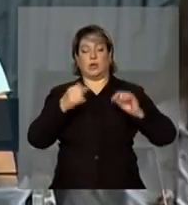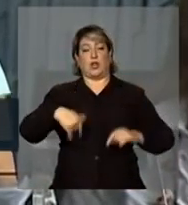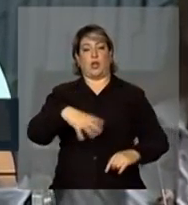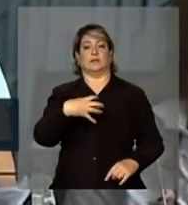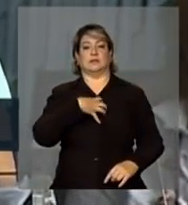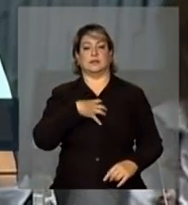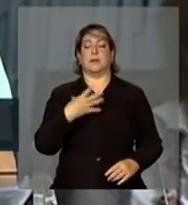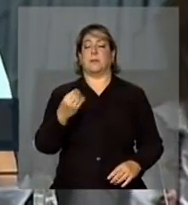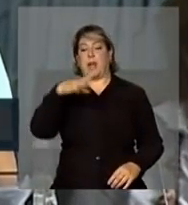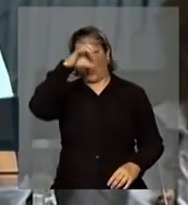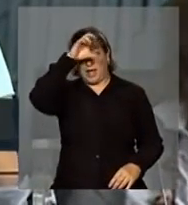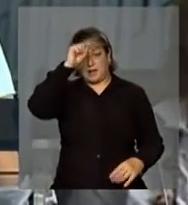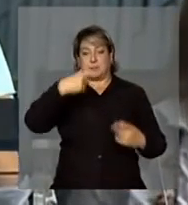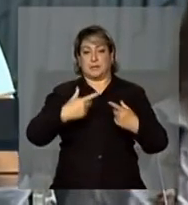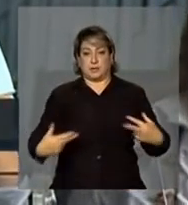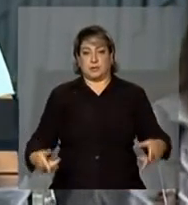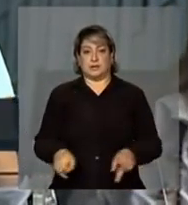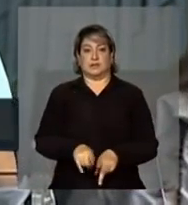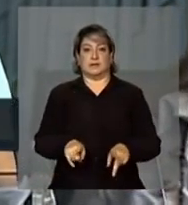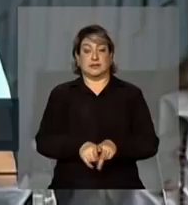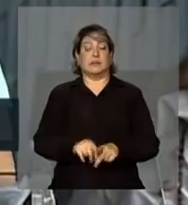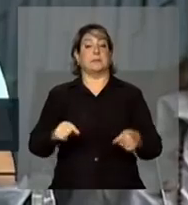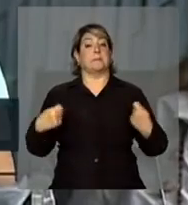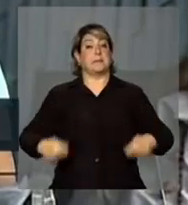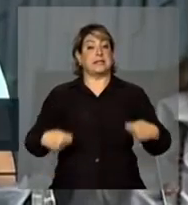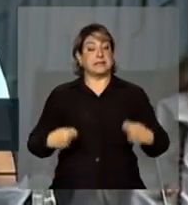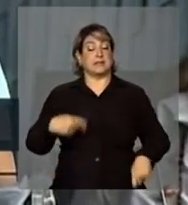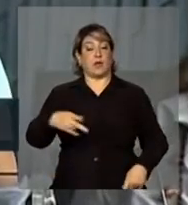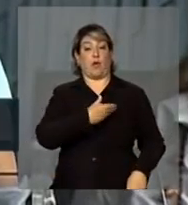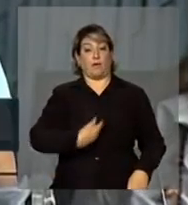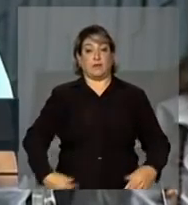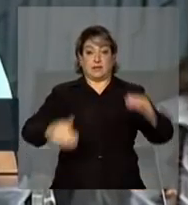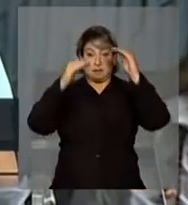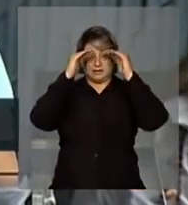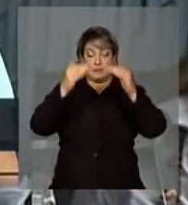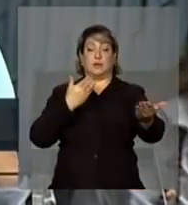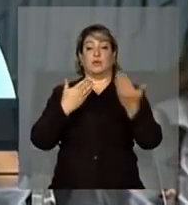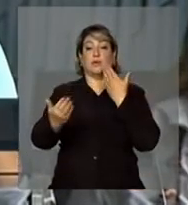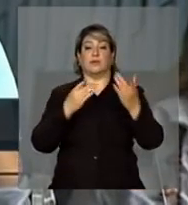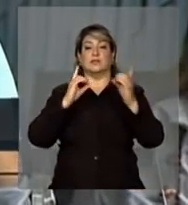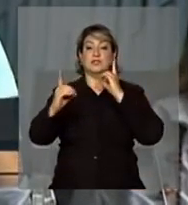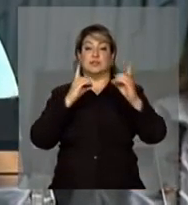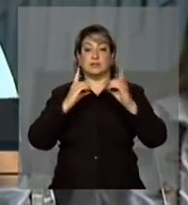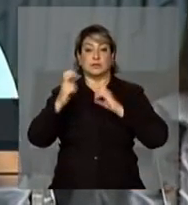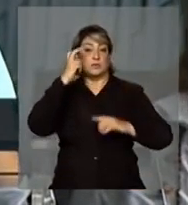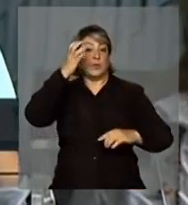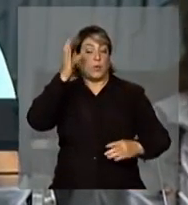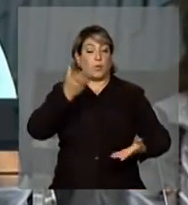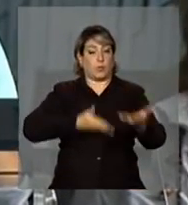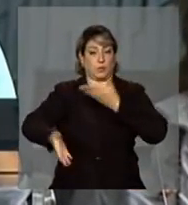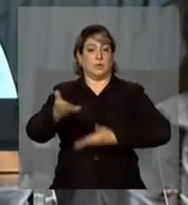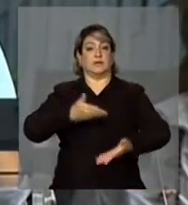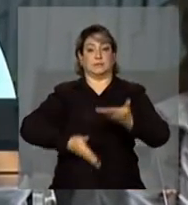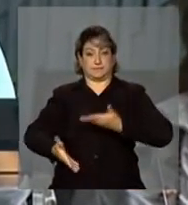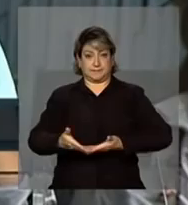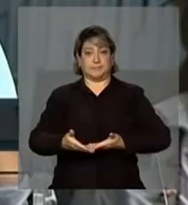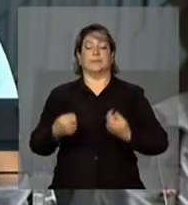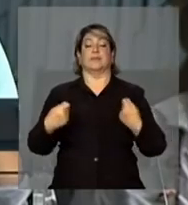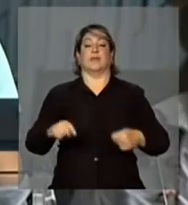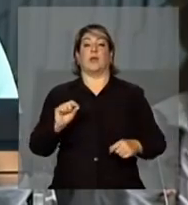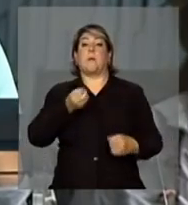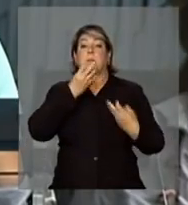um grande aprendizado, um aprendizado da necessidade do Estado reconhecer o diálogo intercultural, reconhecer o grande patrimônio que